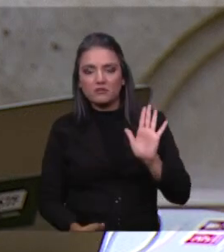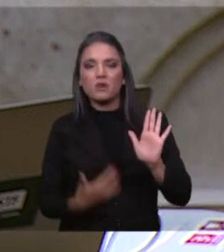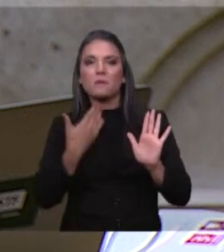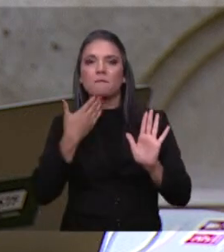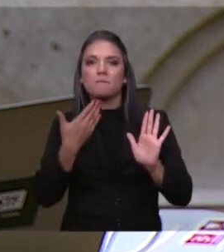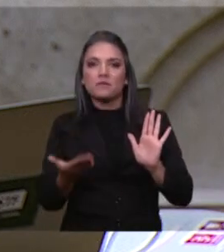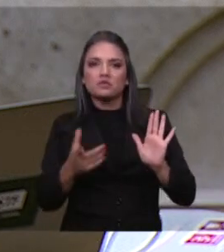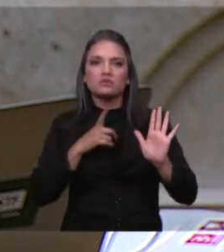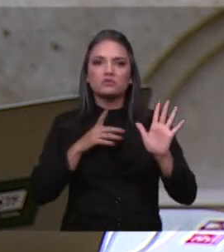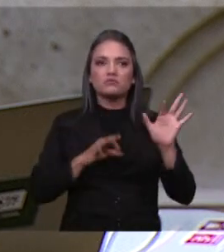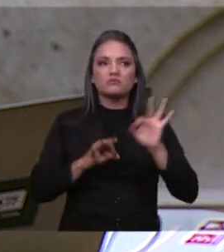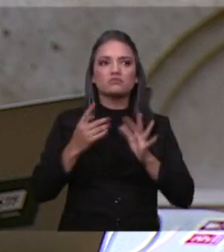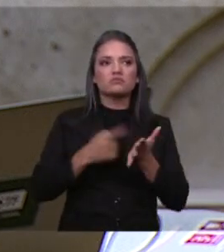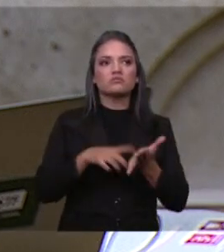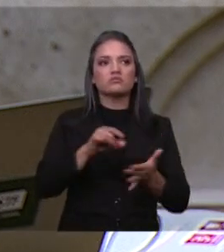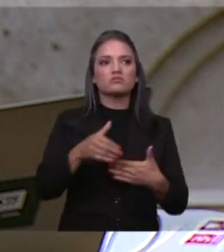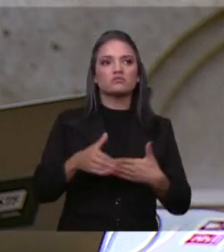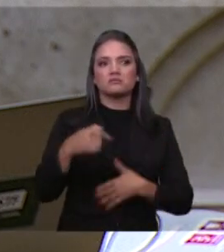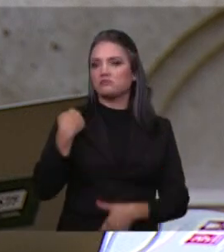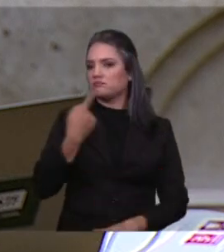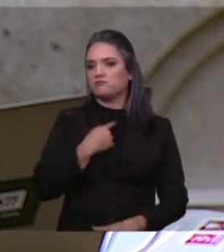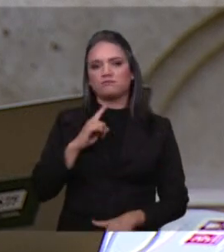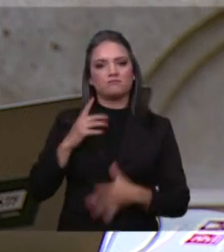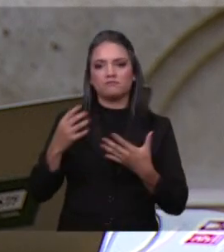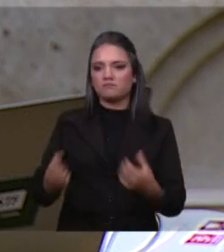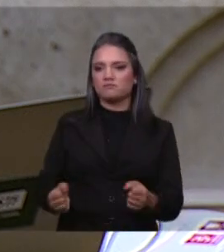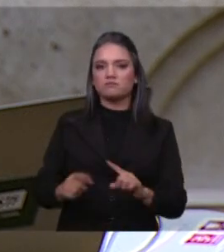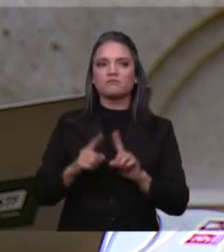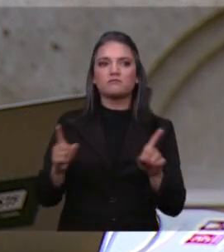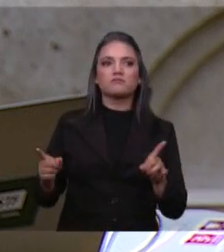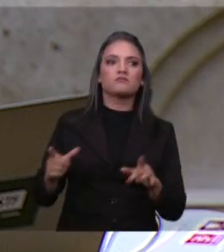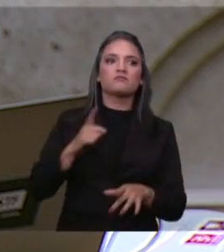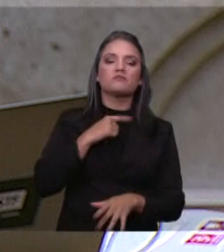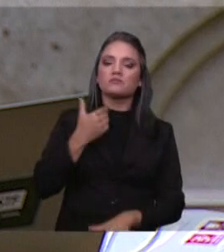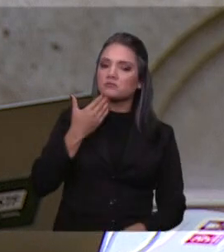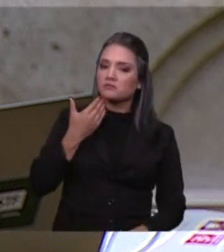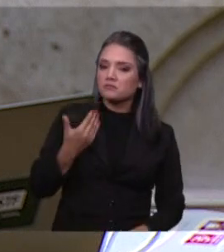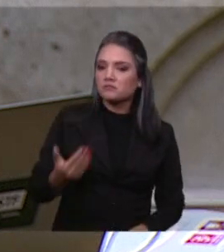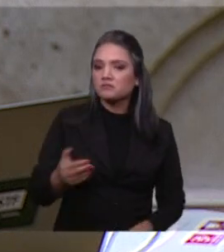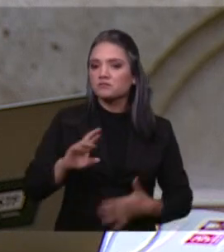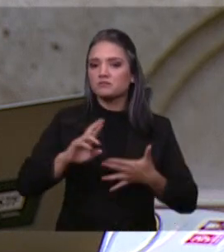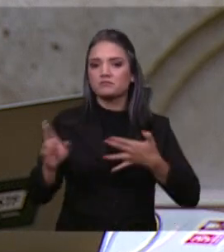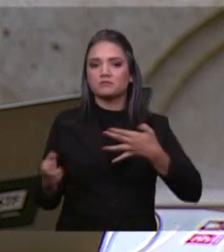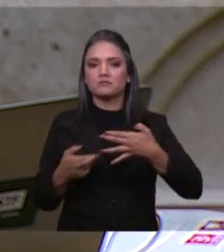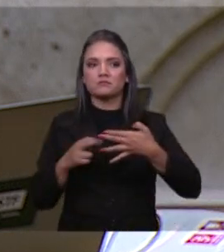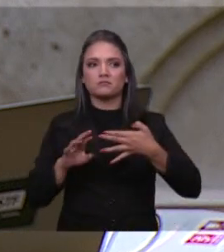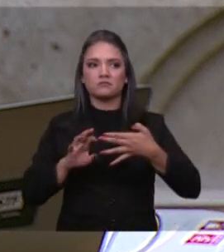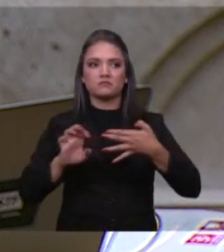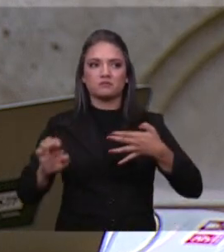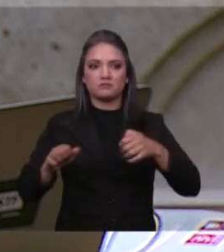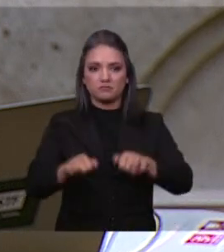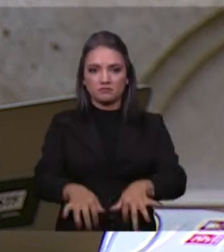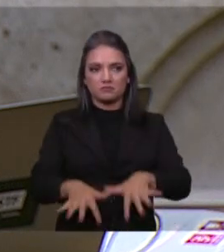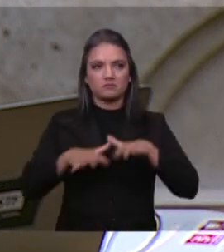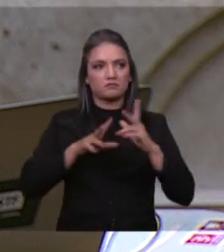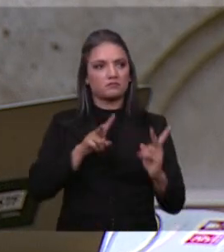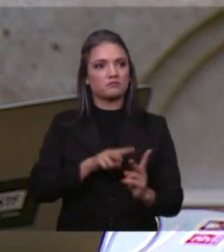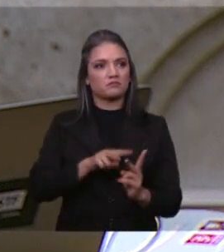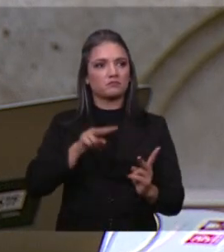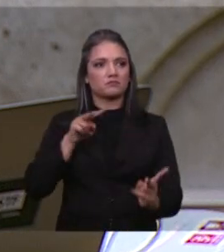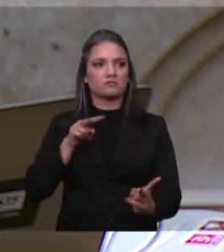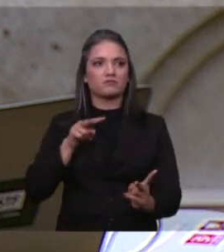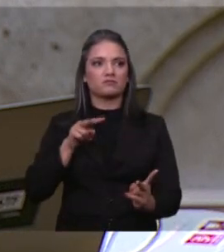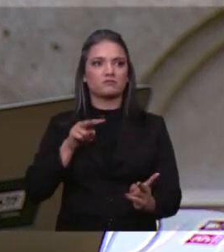E depois, quando chegou o pedido do RE. No RE, em plenário virtual,